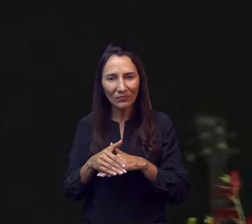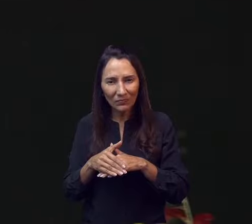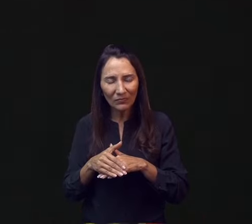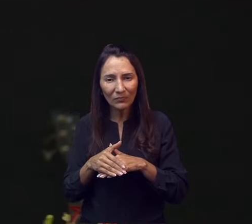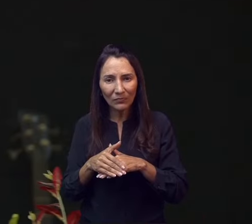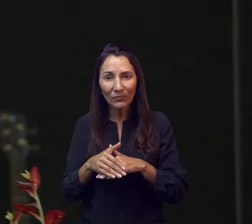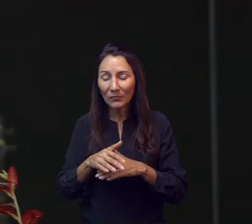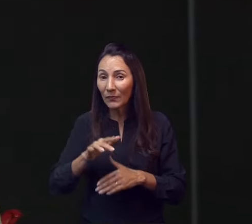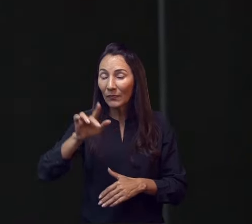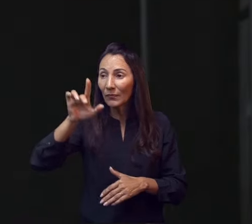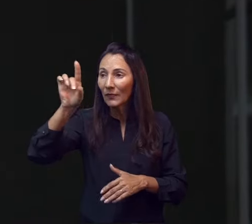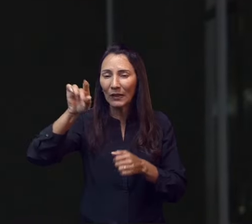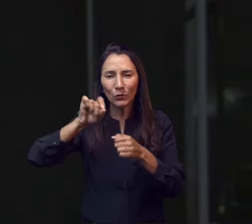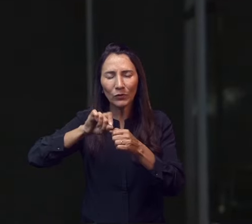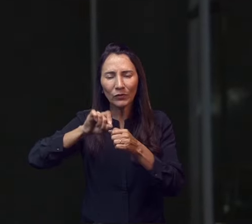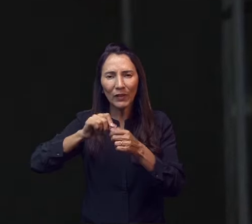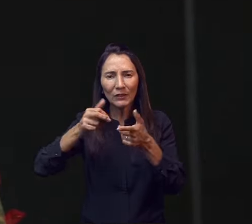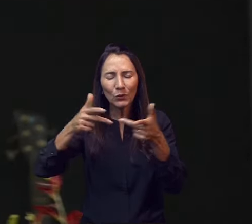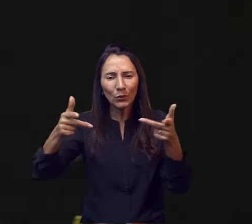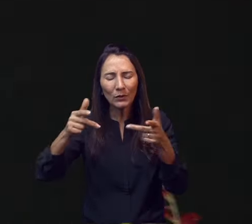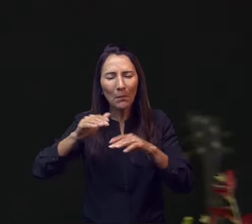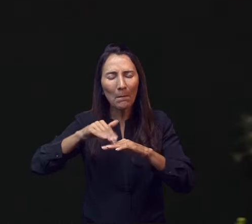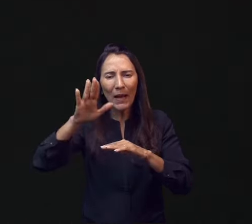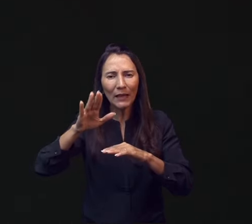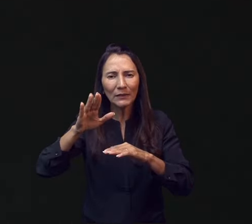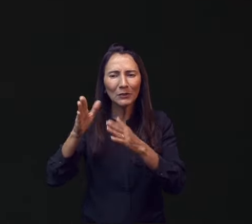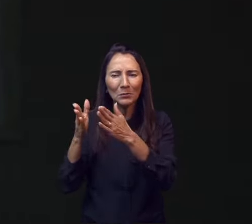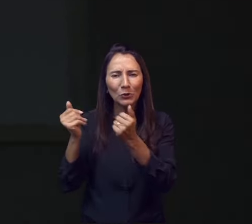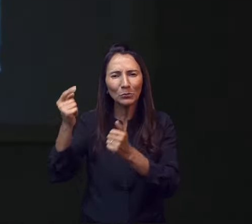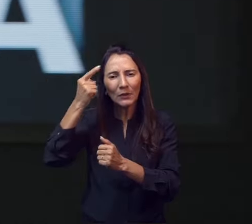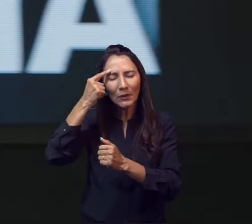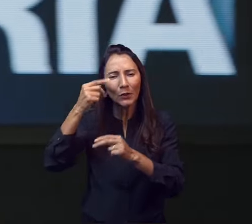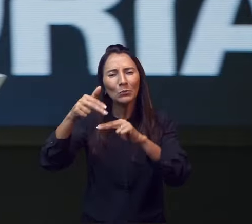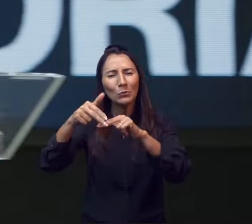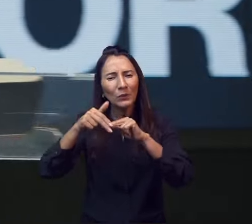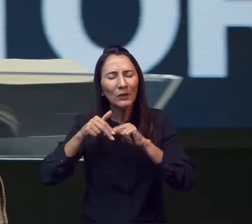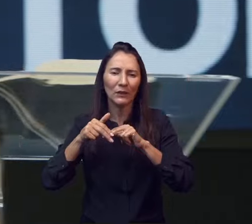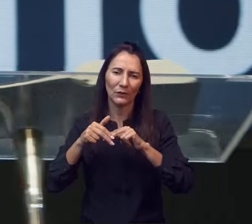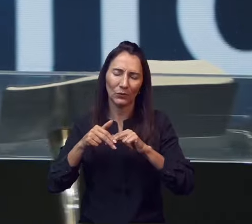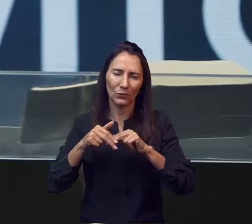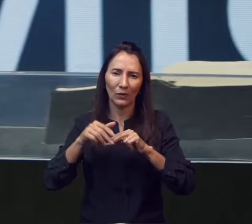Deus faz além do que pedimos ou pensamos em resposta a uma vida Santa